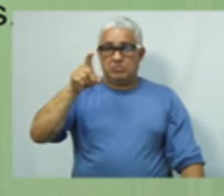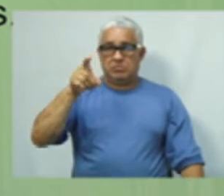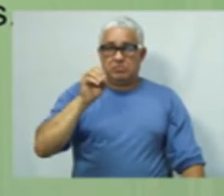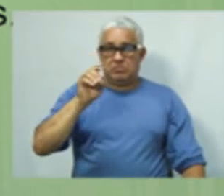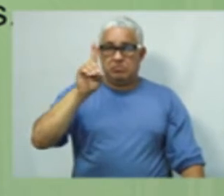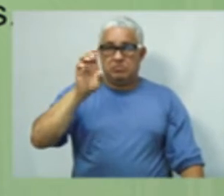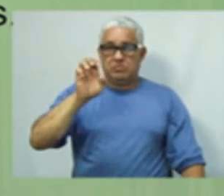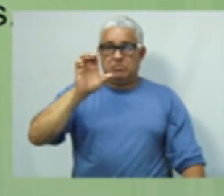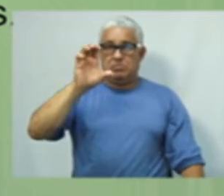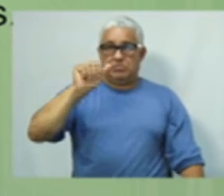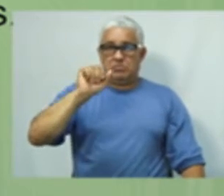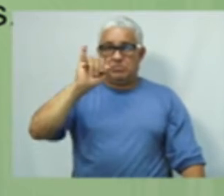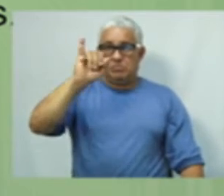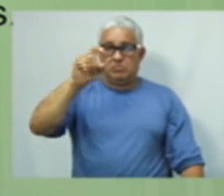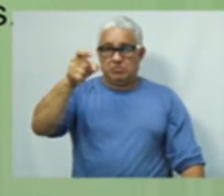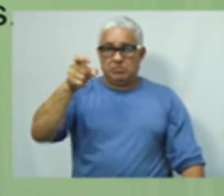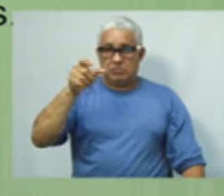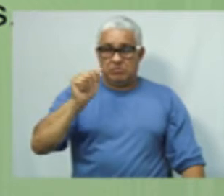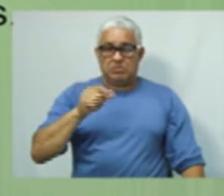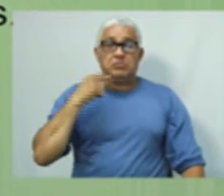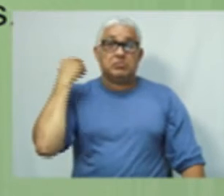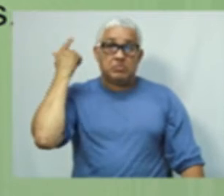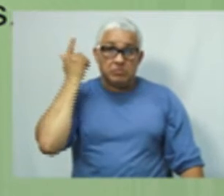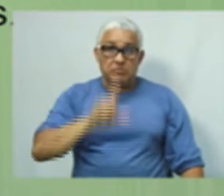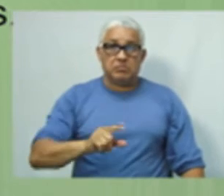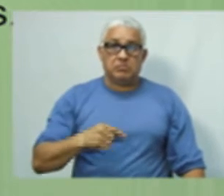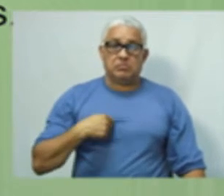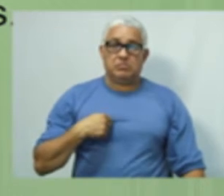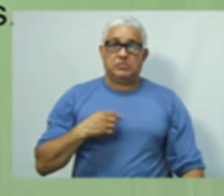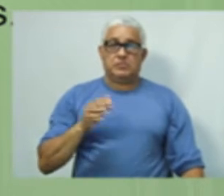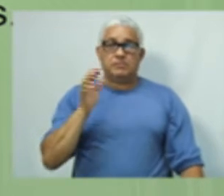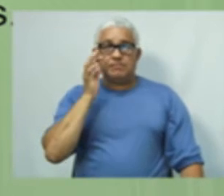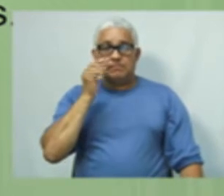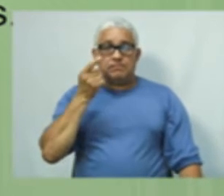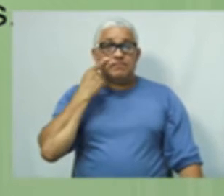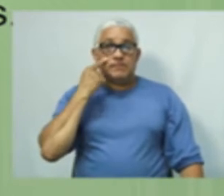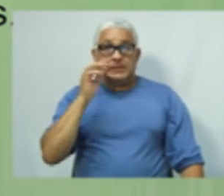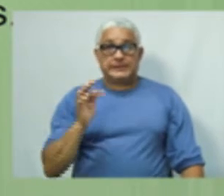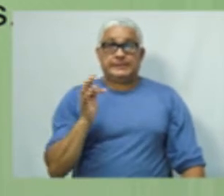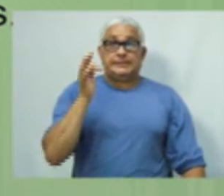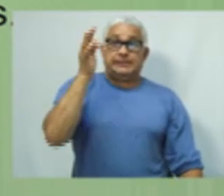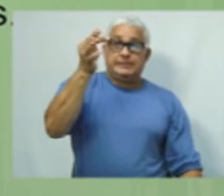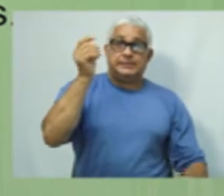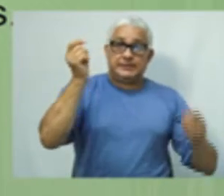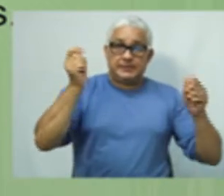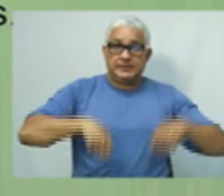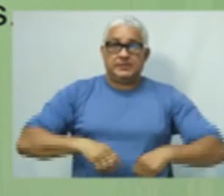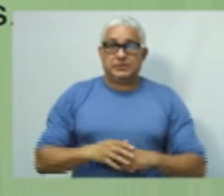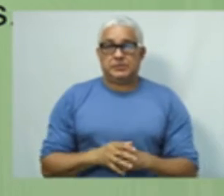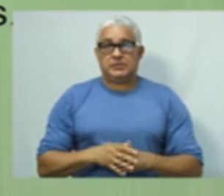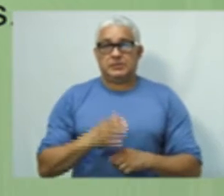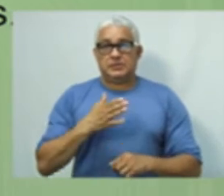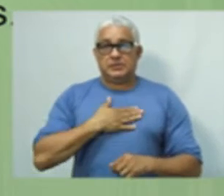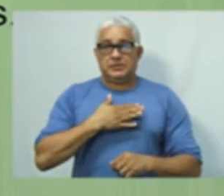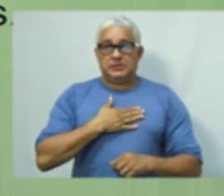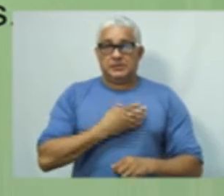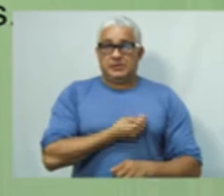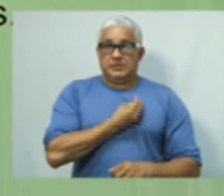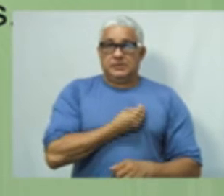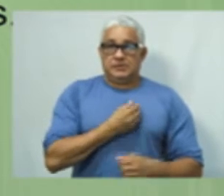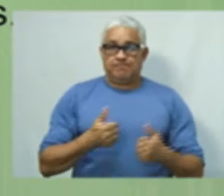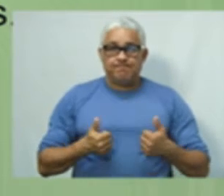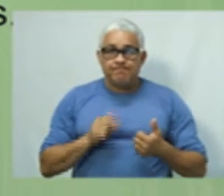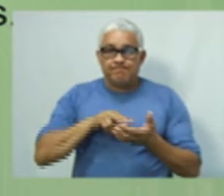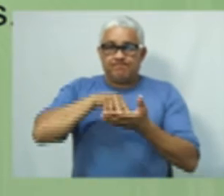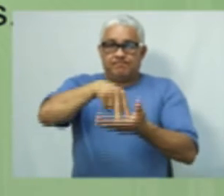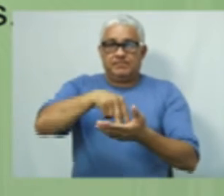né? É aonde eu consigo fazer a minha projeção, aonde estabeleço a minha sobrevivência.